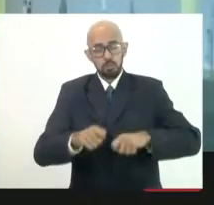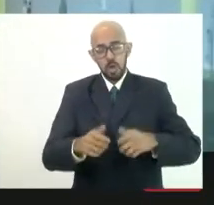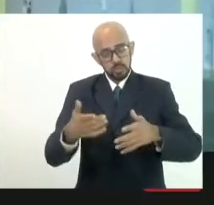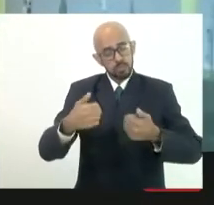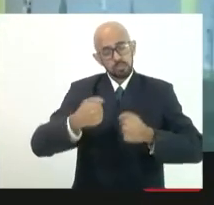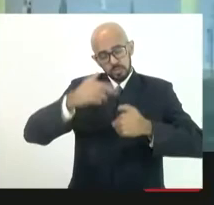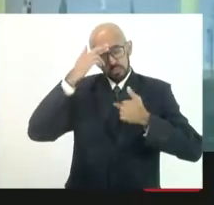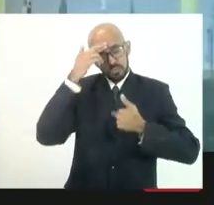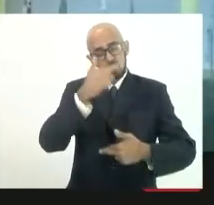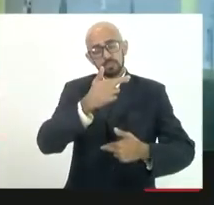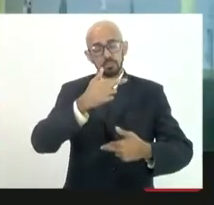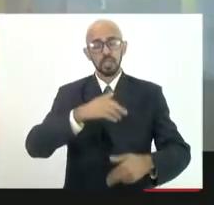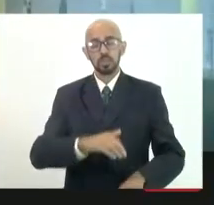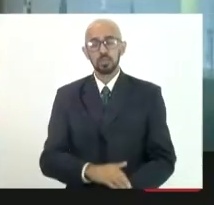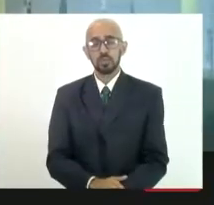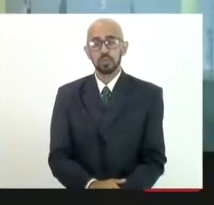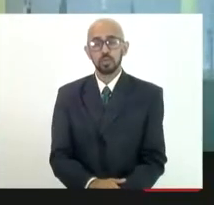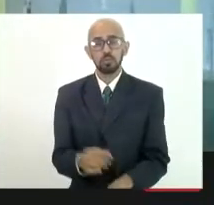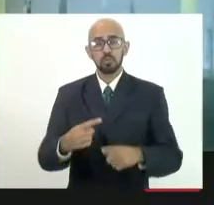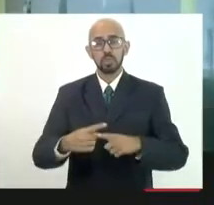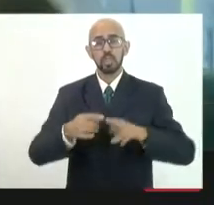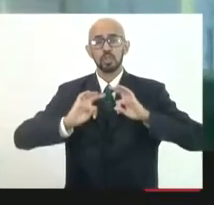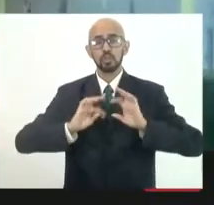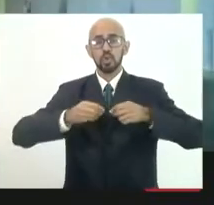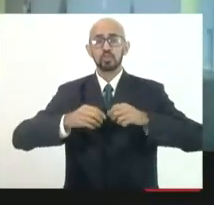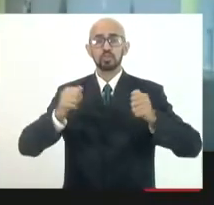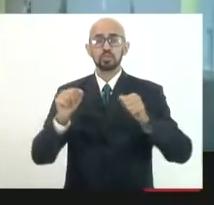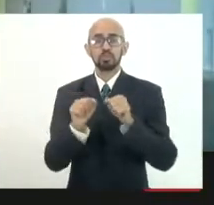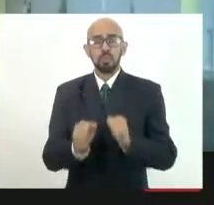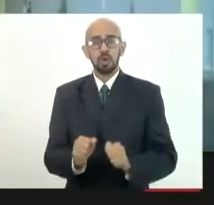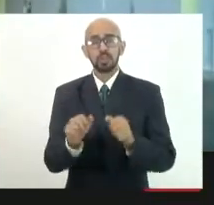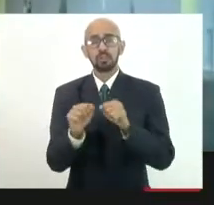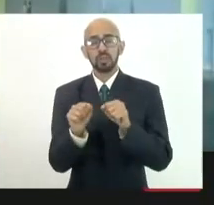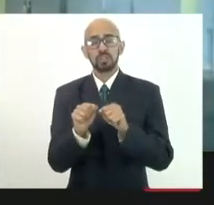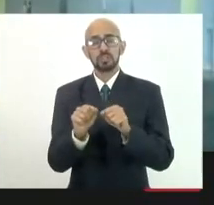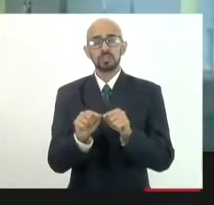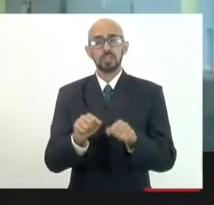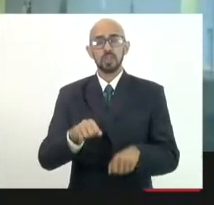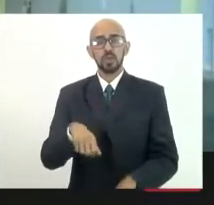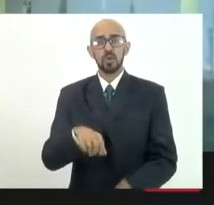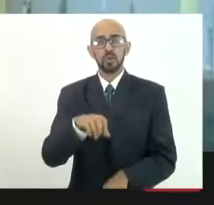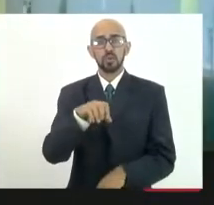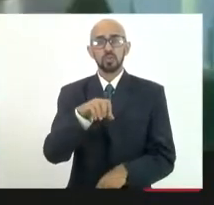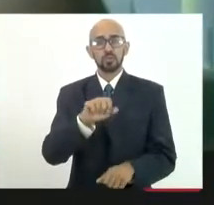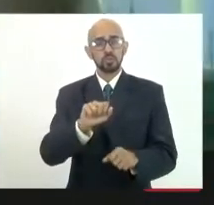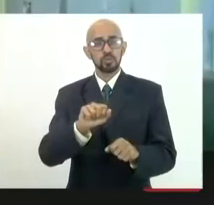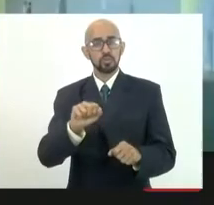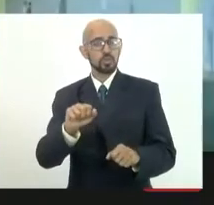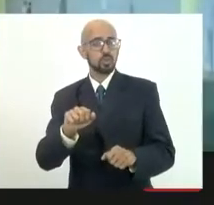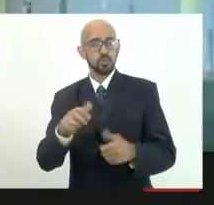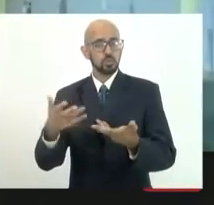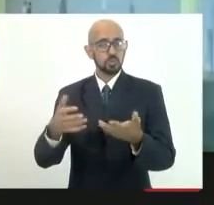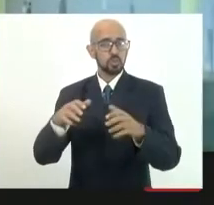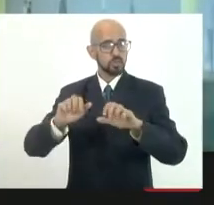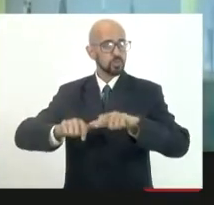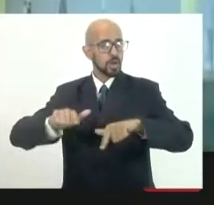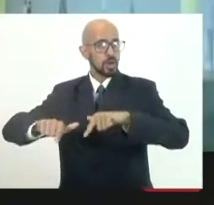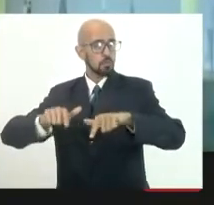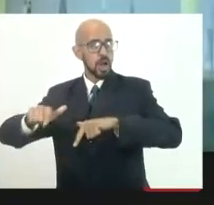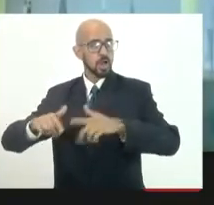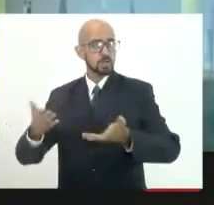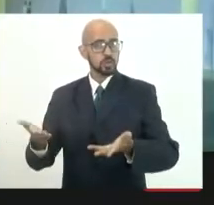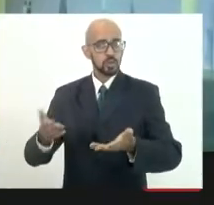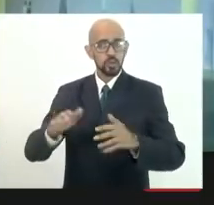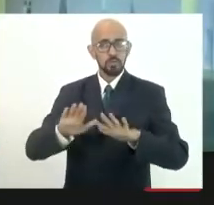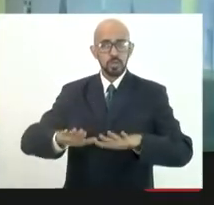ponto. Por que que todo mundo pode fazer o jorei, pode fazer a sua água benta, pode... e nós não podemos passar o